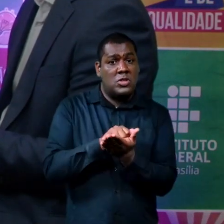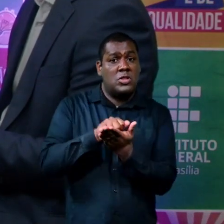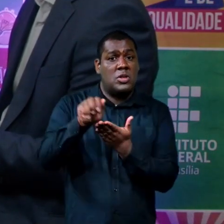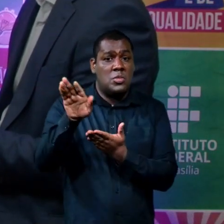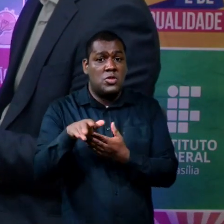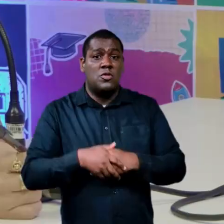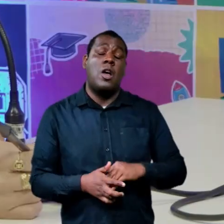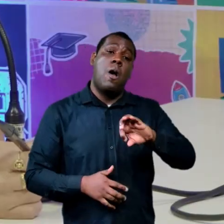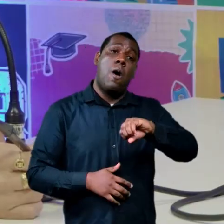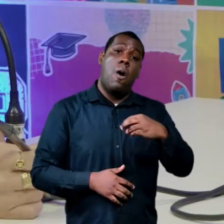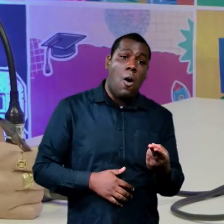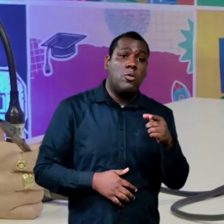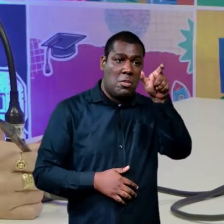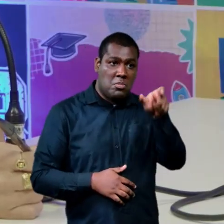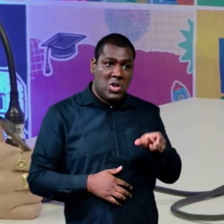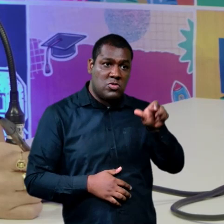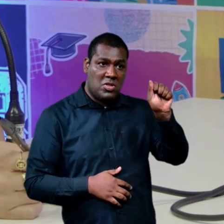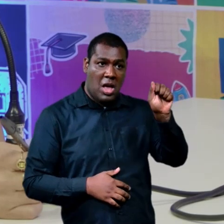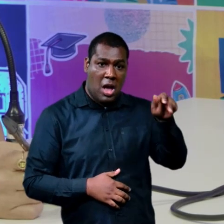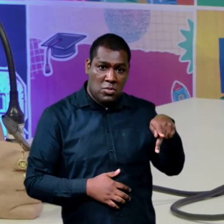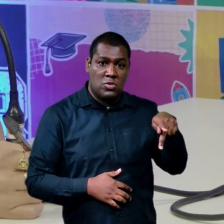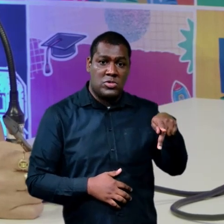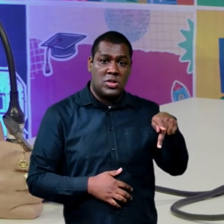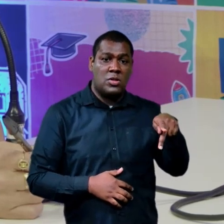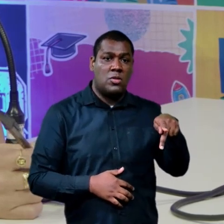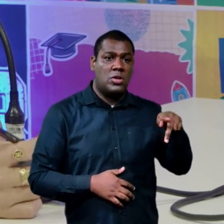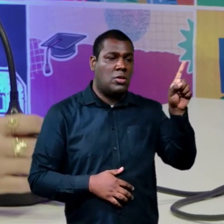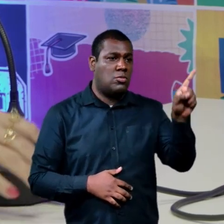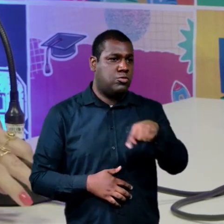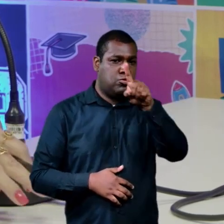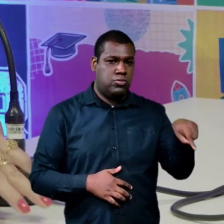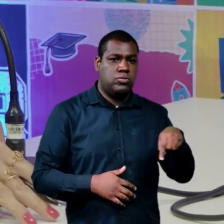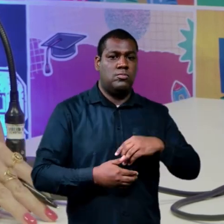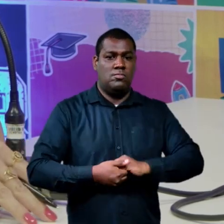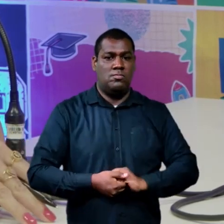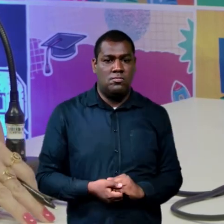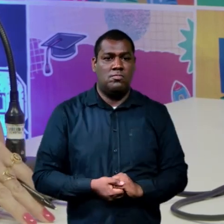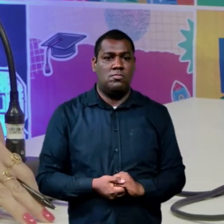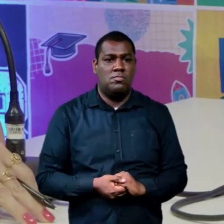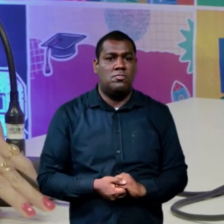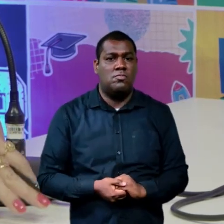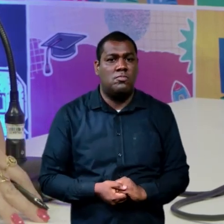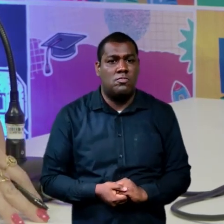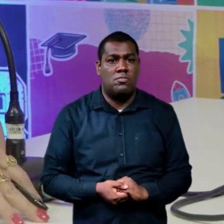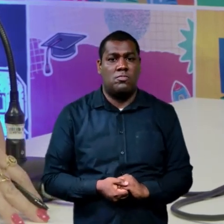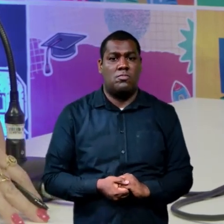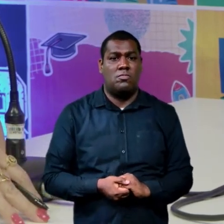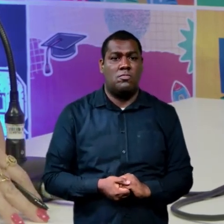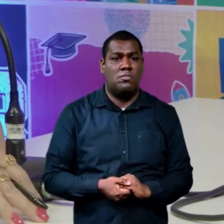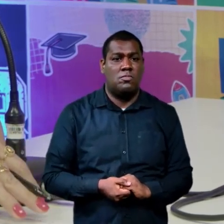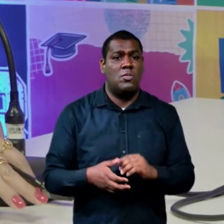caso. Interessante esse histórico que você nos apresenta. E aí, então, no caso da esfera